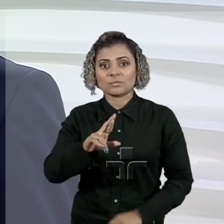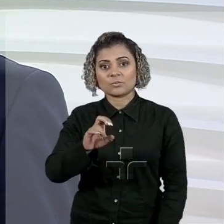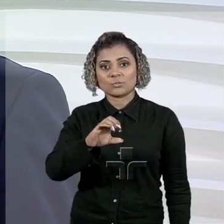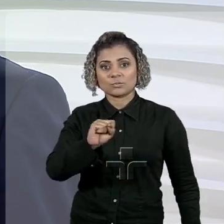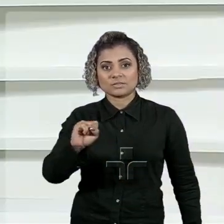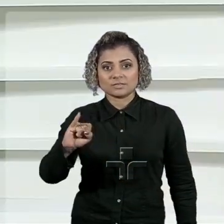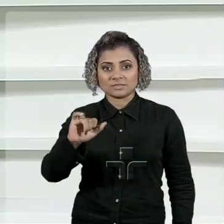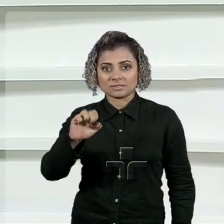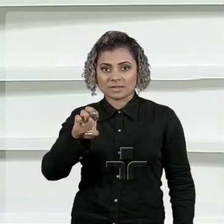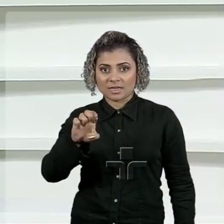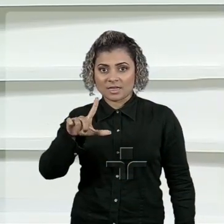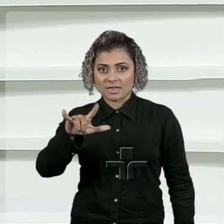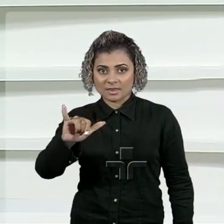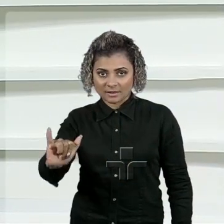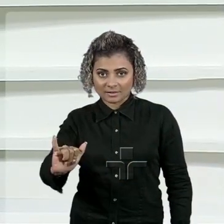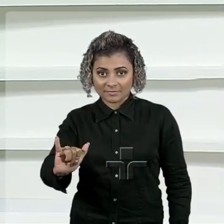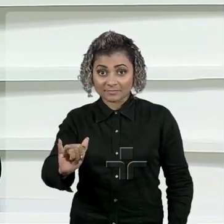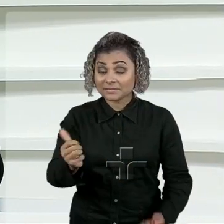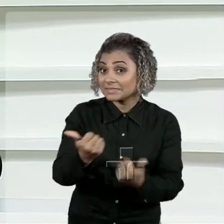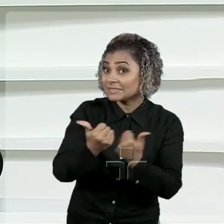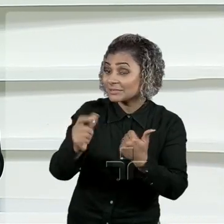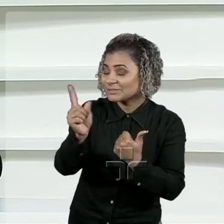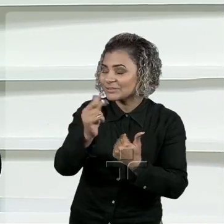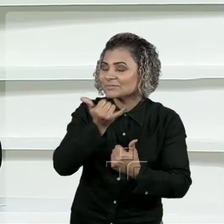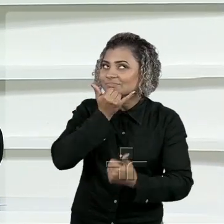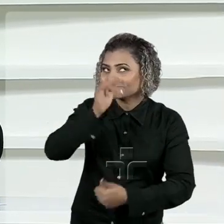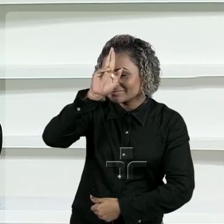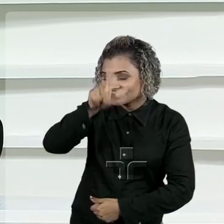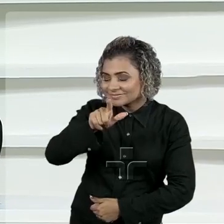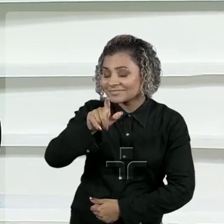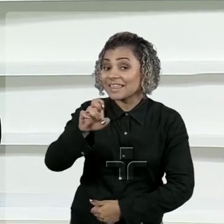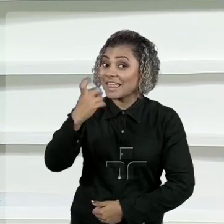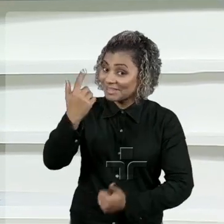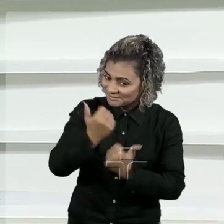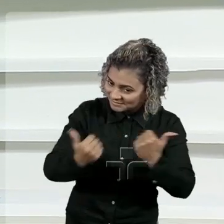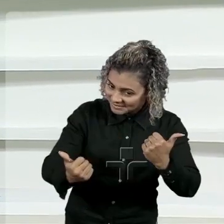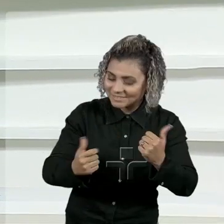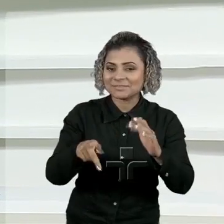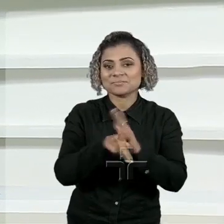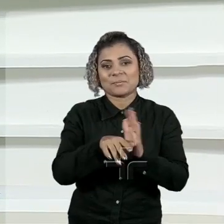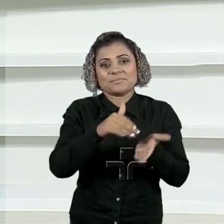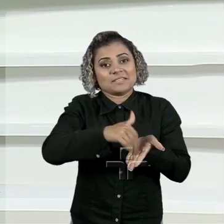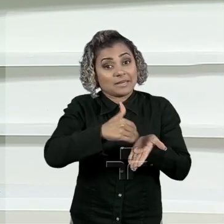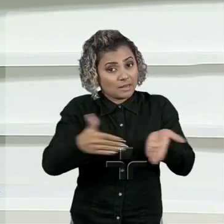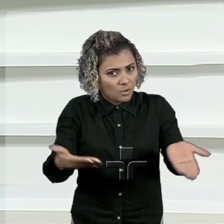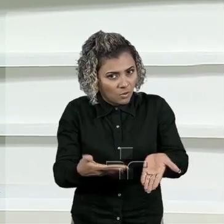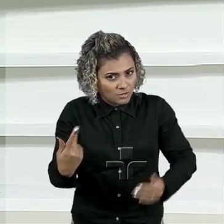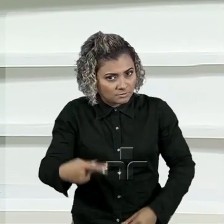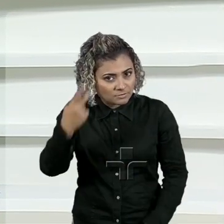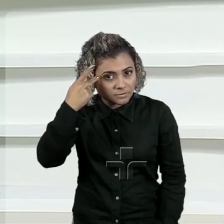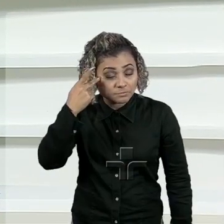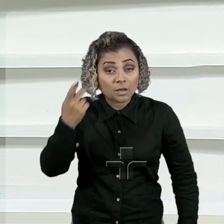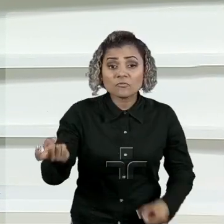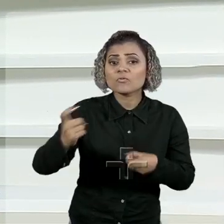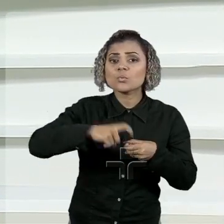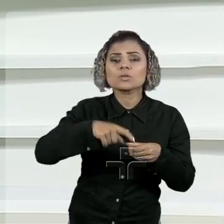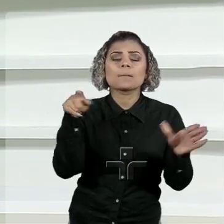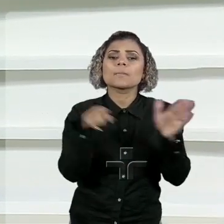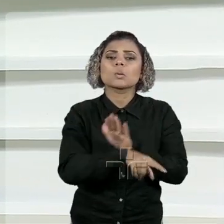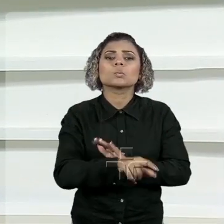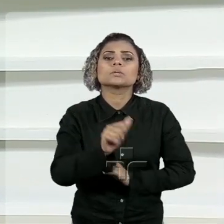Silva. Ministro, ministro secretário, ex-ministro, eu queria retomar uma pergunta do Antônio